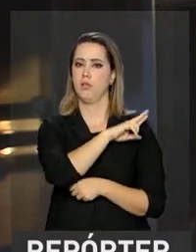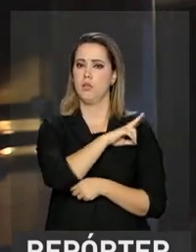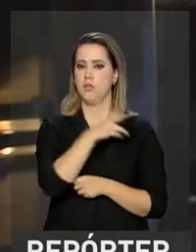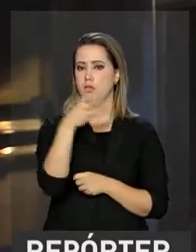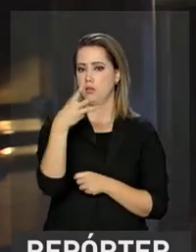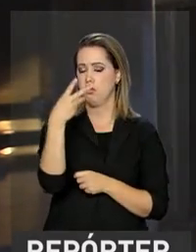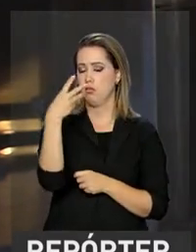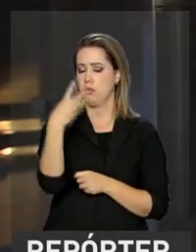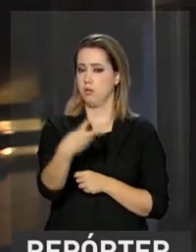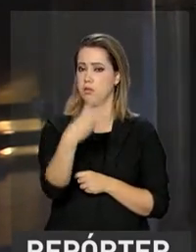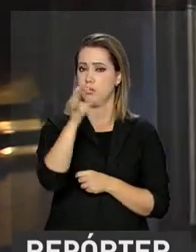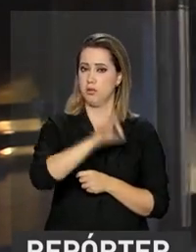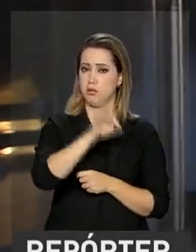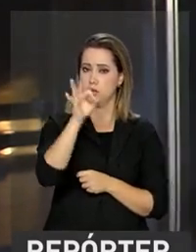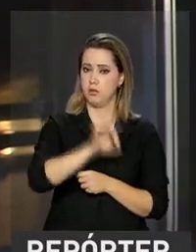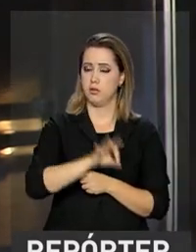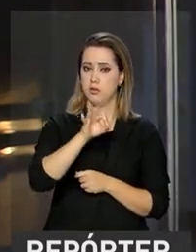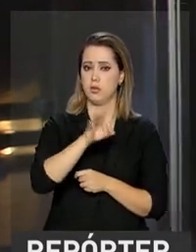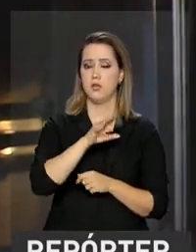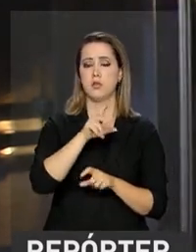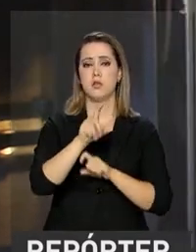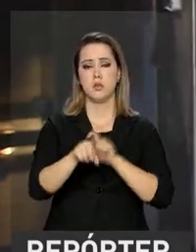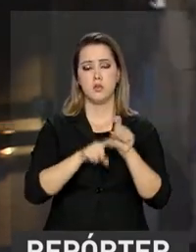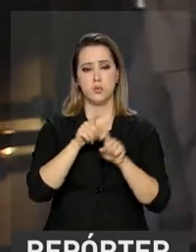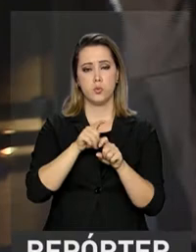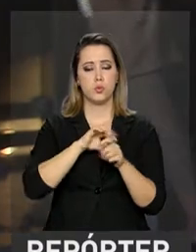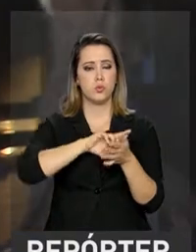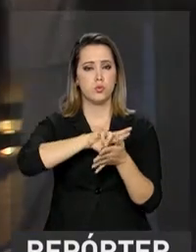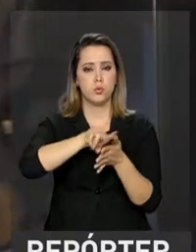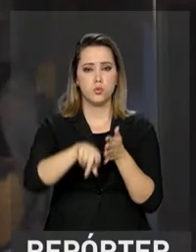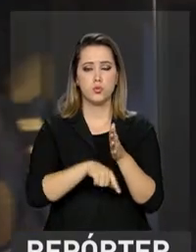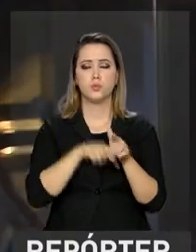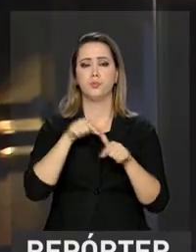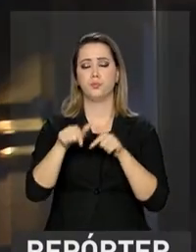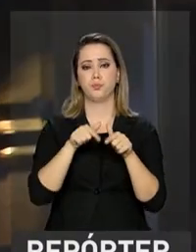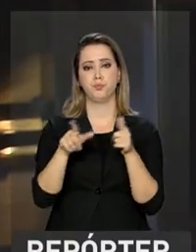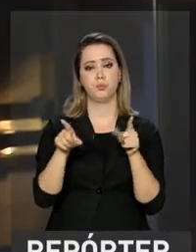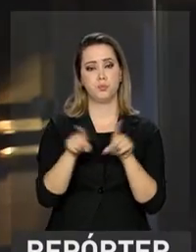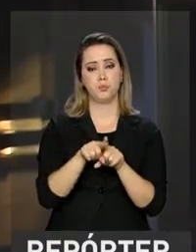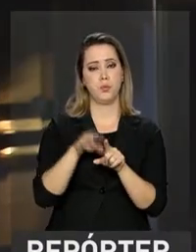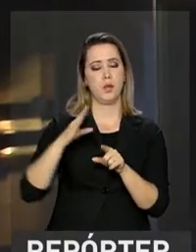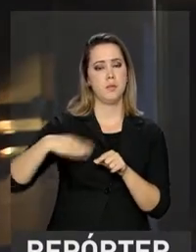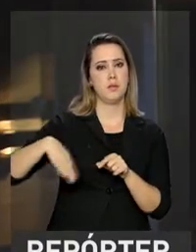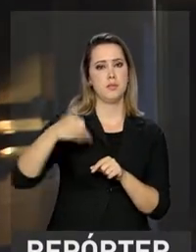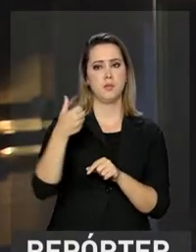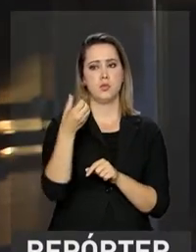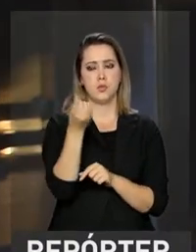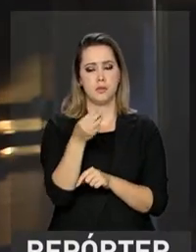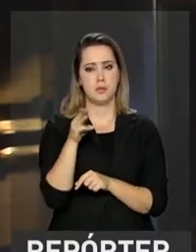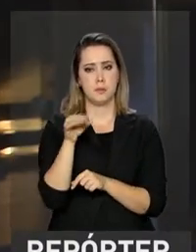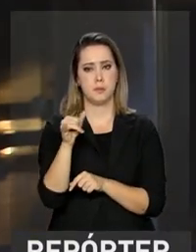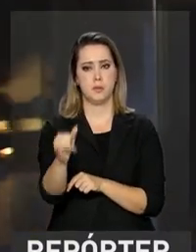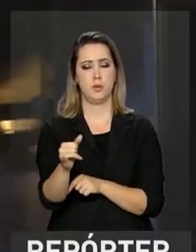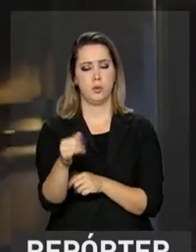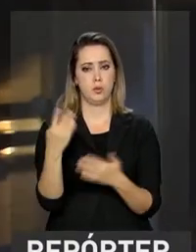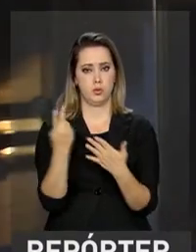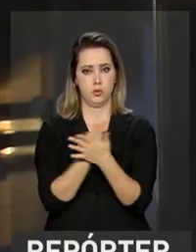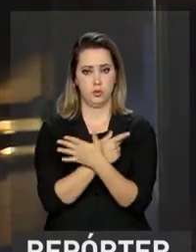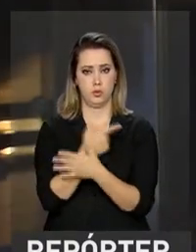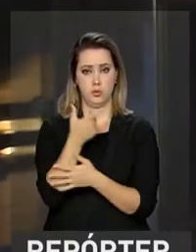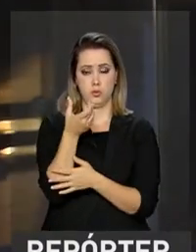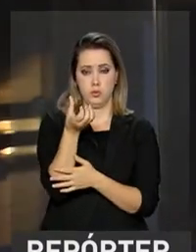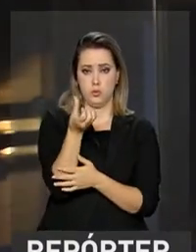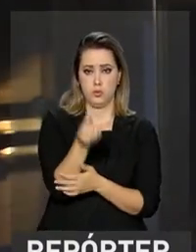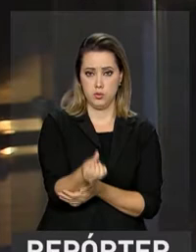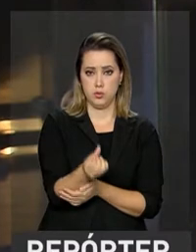33% das operações mas mais de 16 bilhões de transações realizadas em 2016